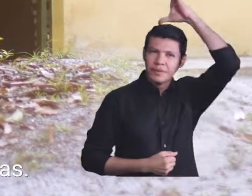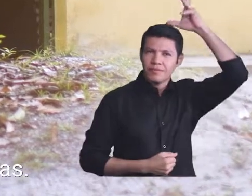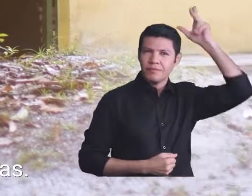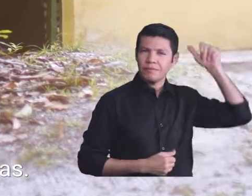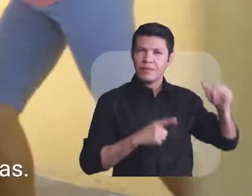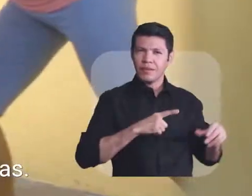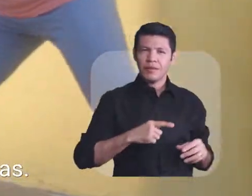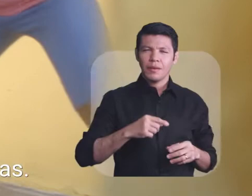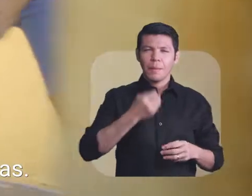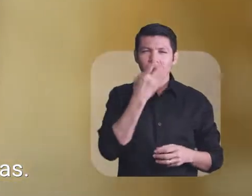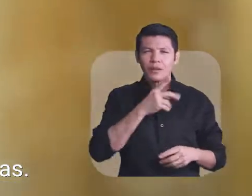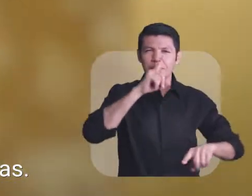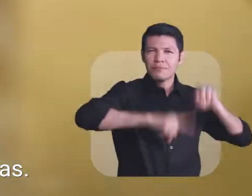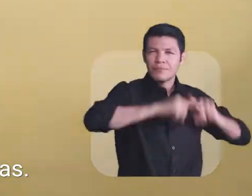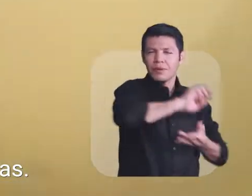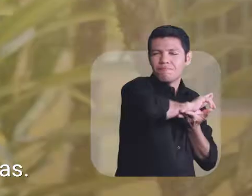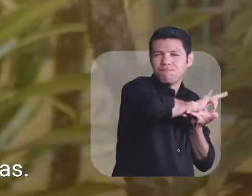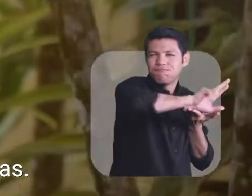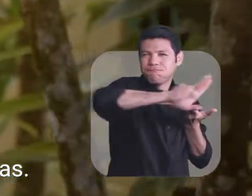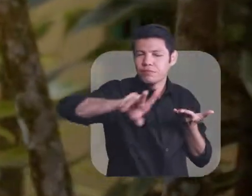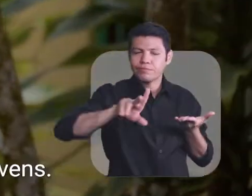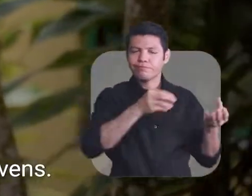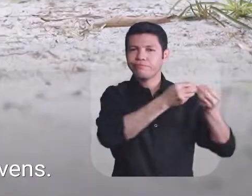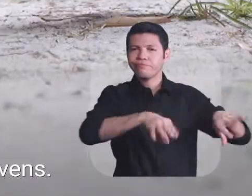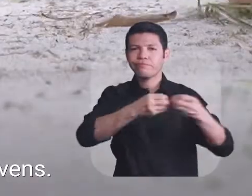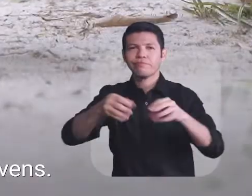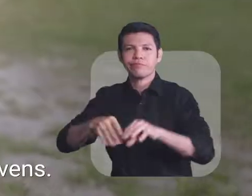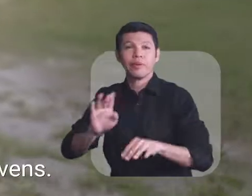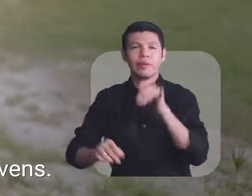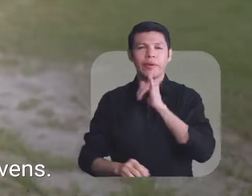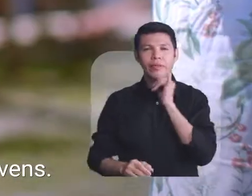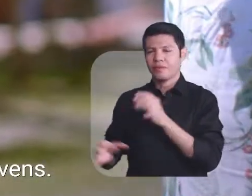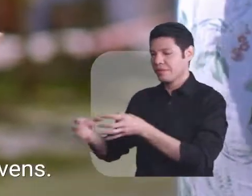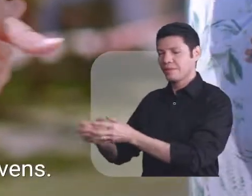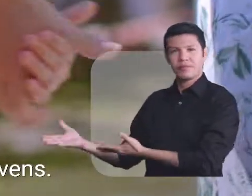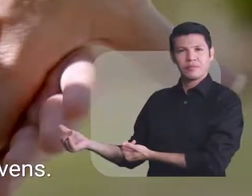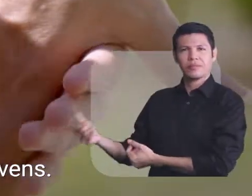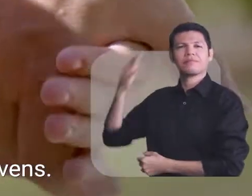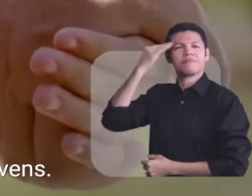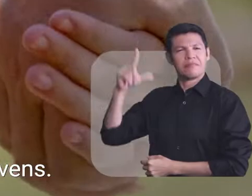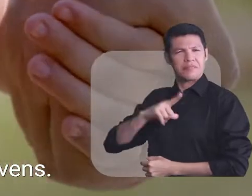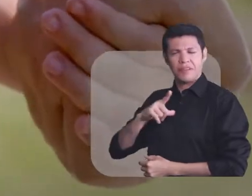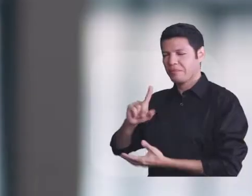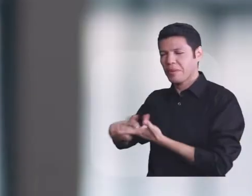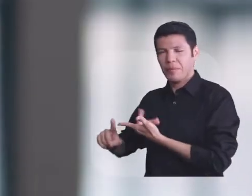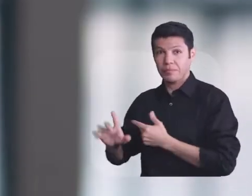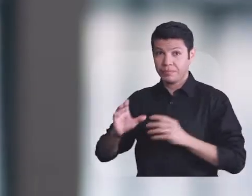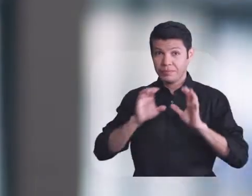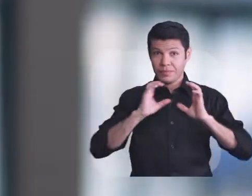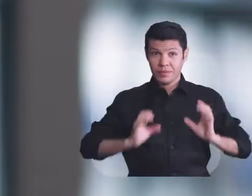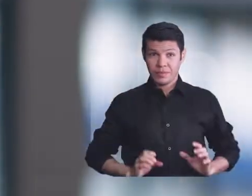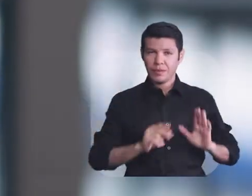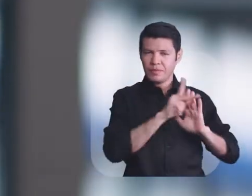O Amazonas tem muitas riquezas desperdiçadas e uma das mais valiosas é o talento dos nossos jovens. Com o